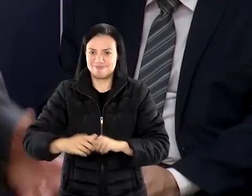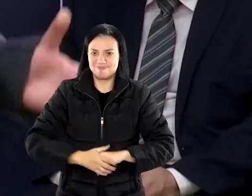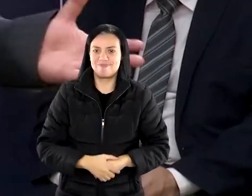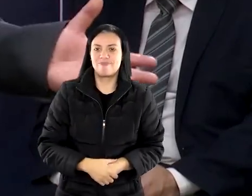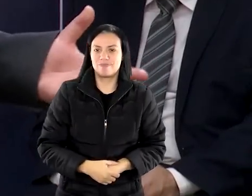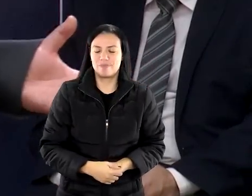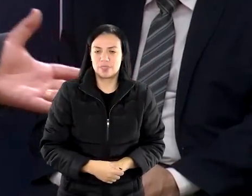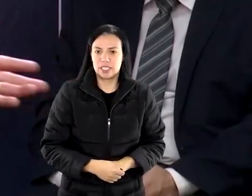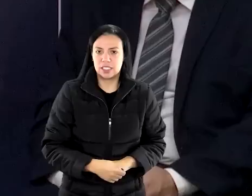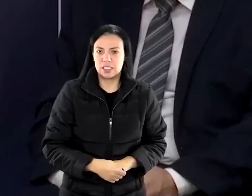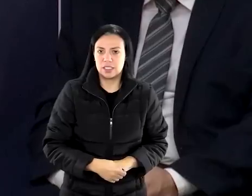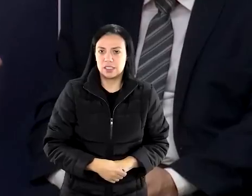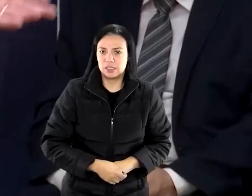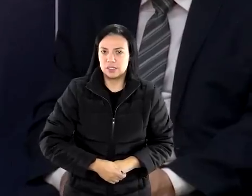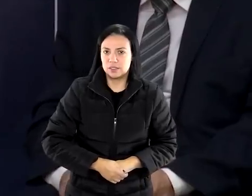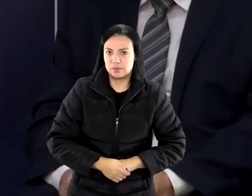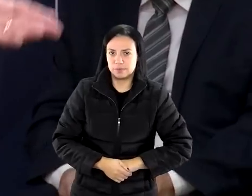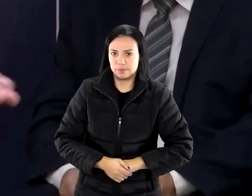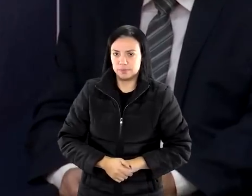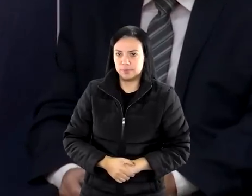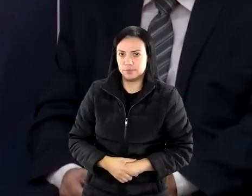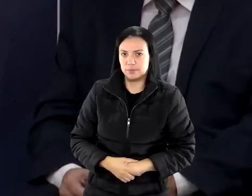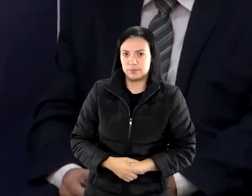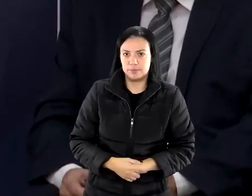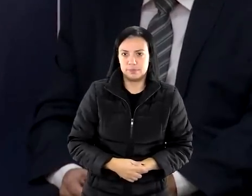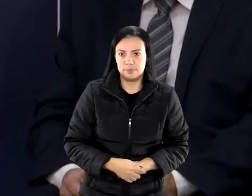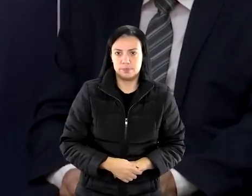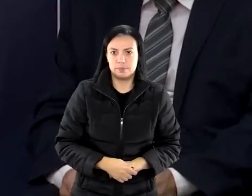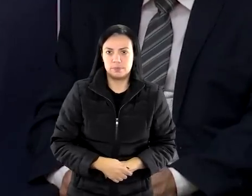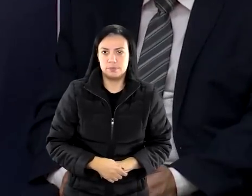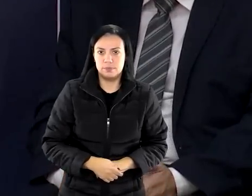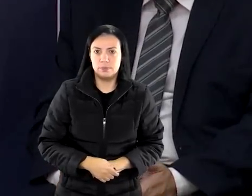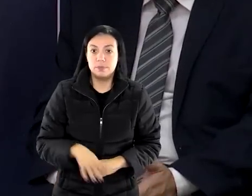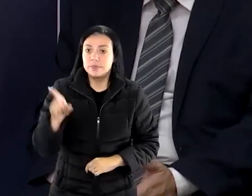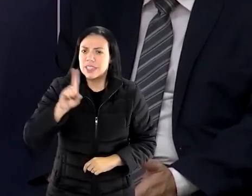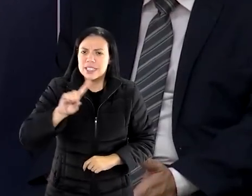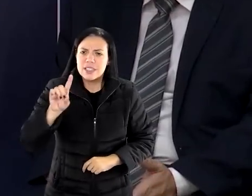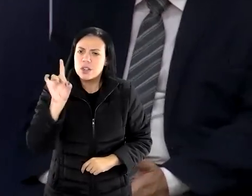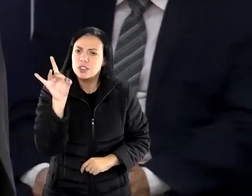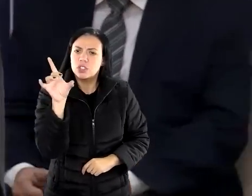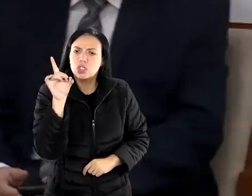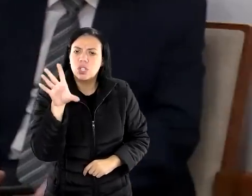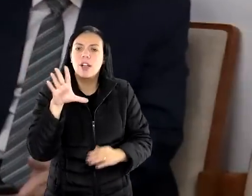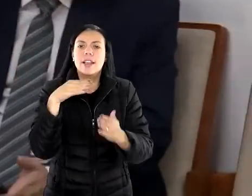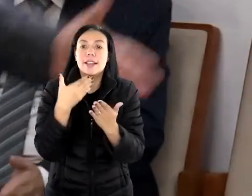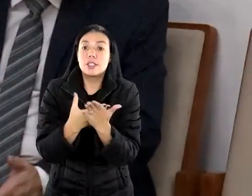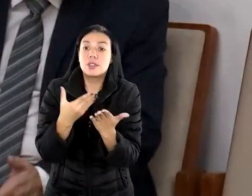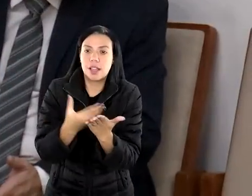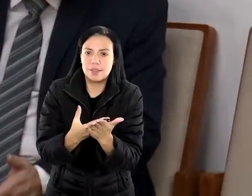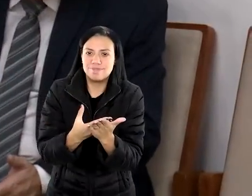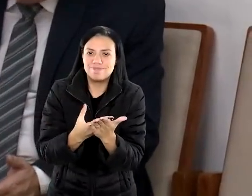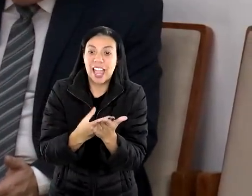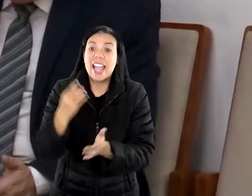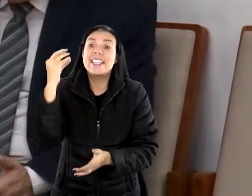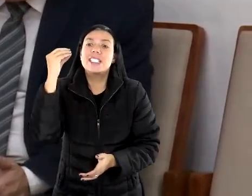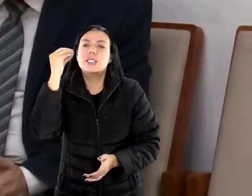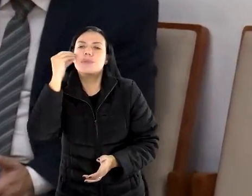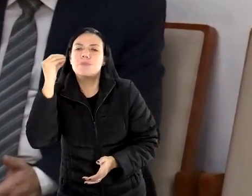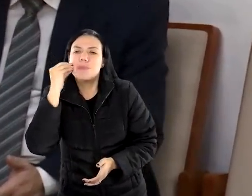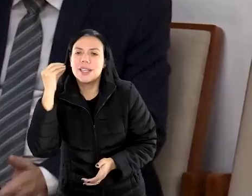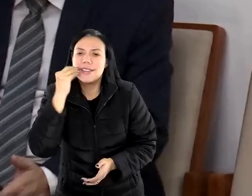Então, não é curso de discipulado, não é classe essência da fé. É ter uma experiência de conversão.